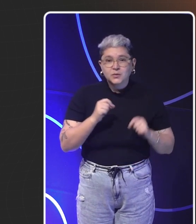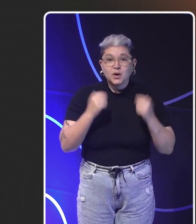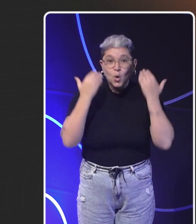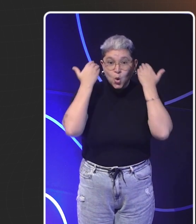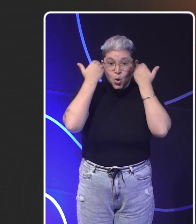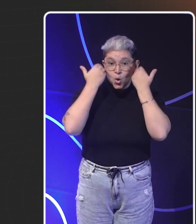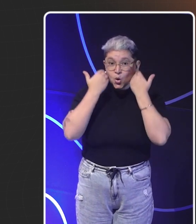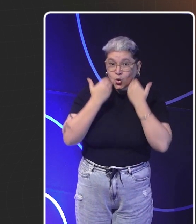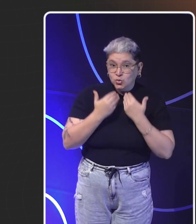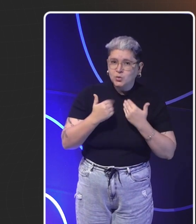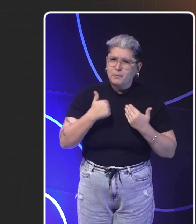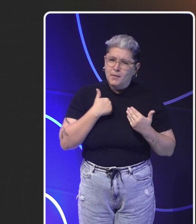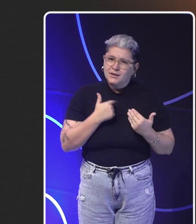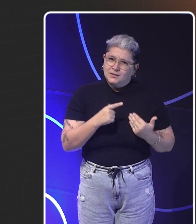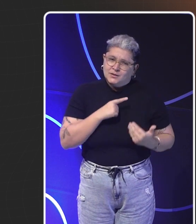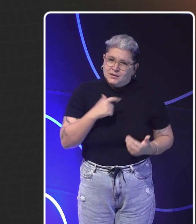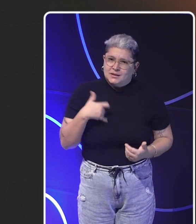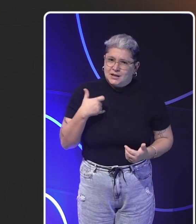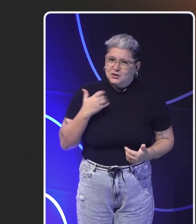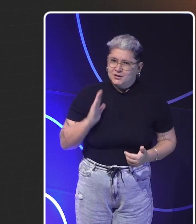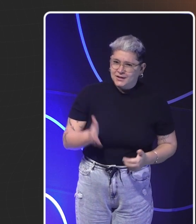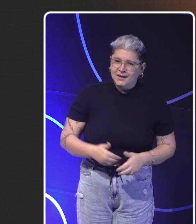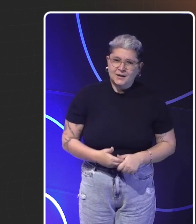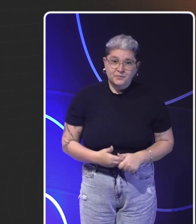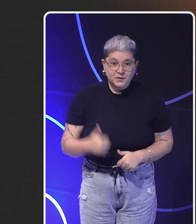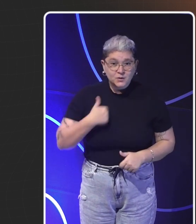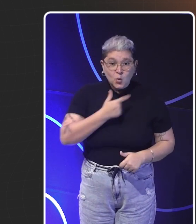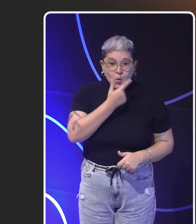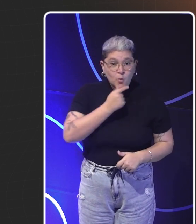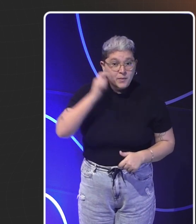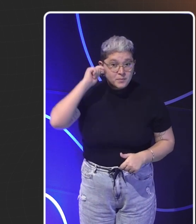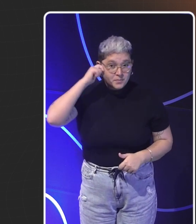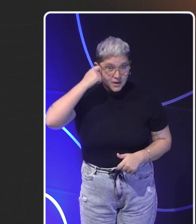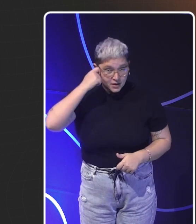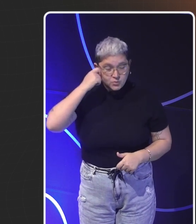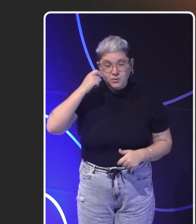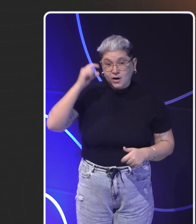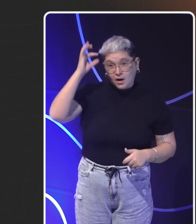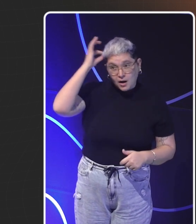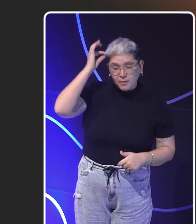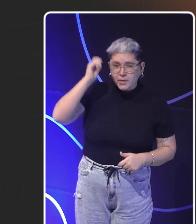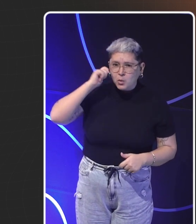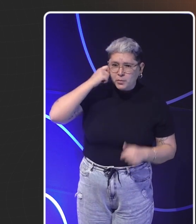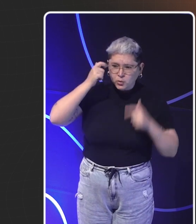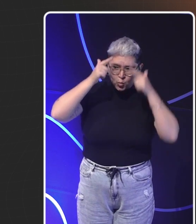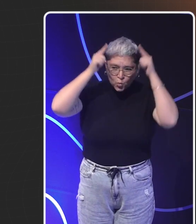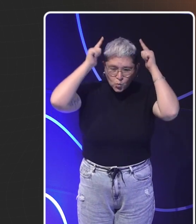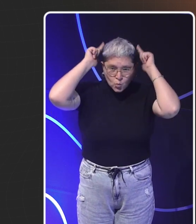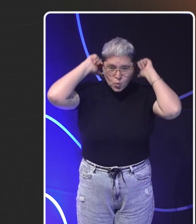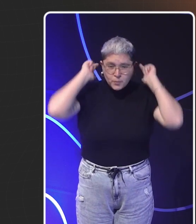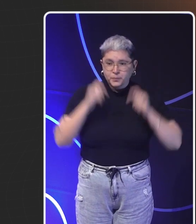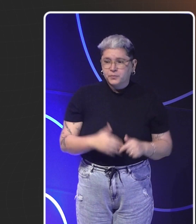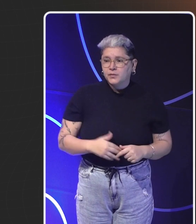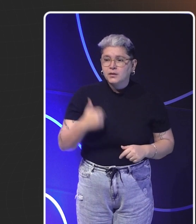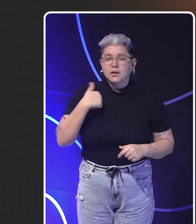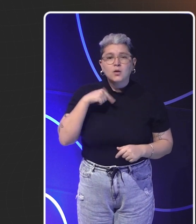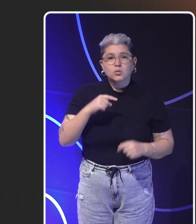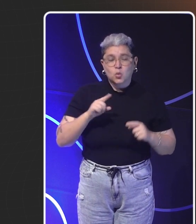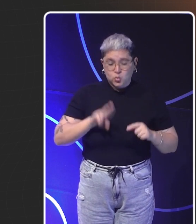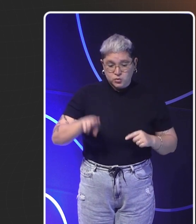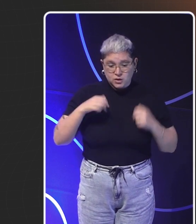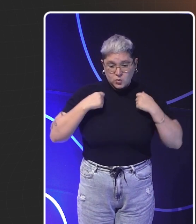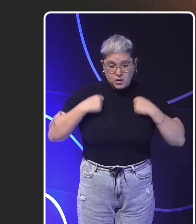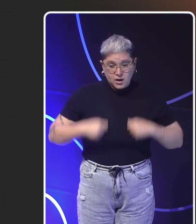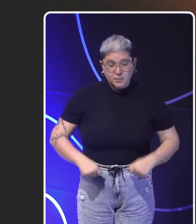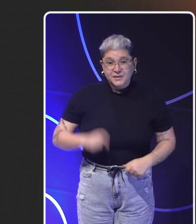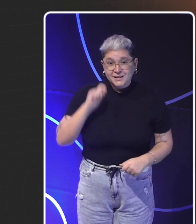de 28. Sou um homem preto, cabelo preto, curtinho. Nesse momento estou usando uma camisa preta e